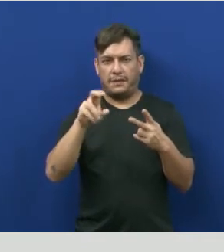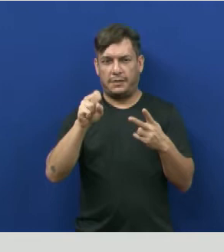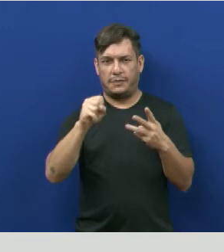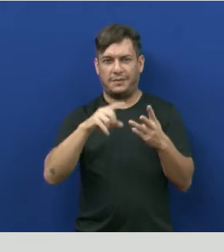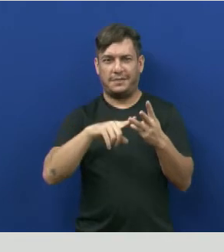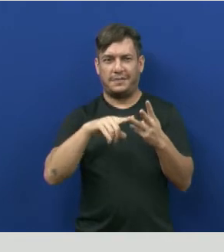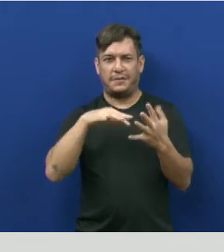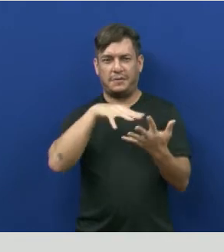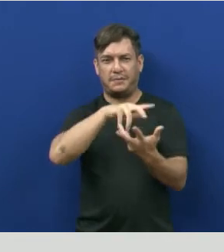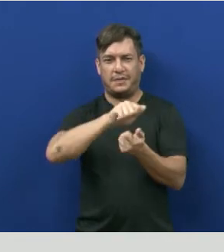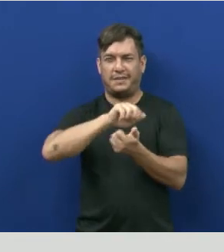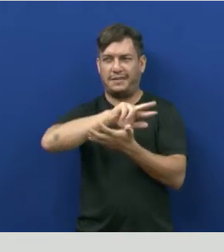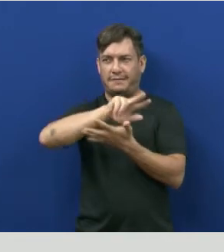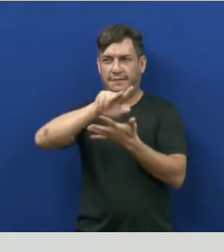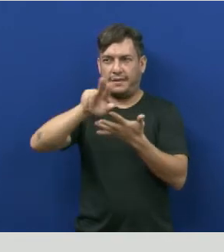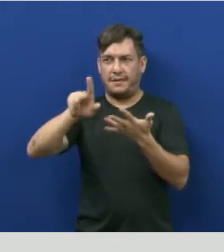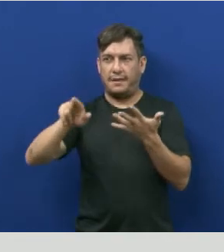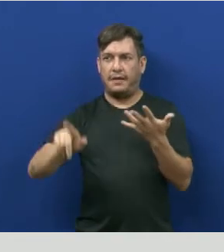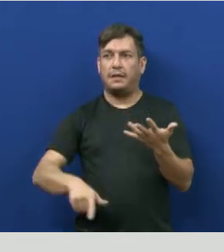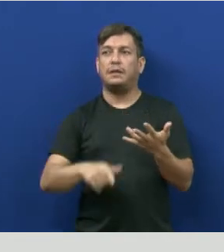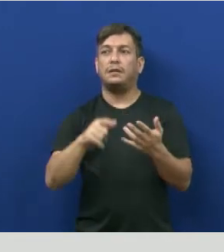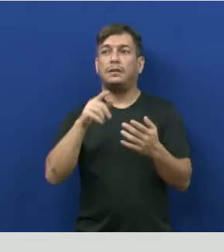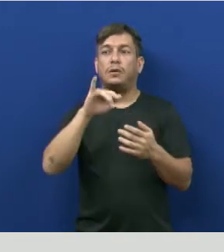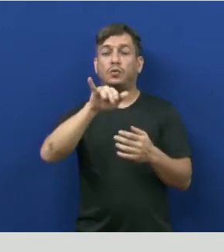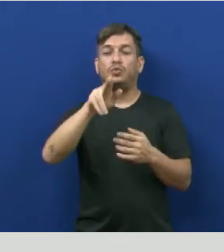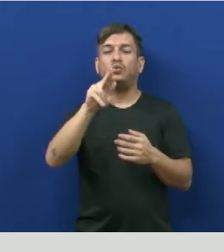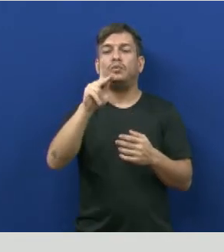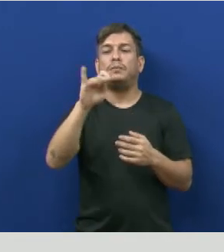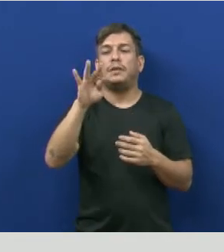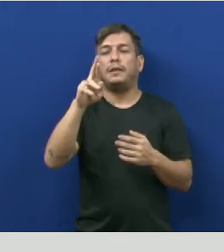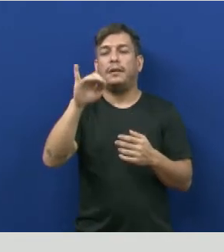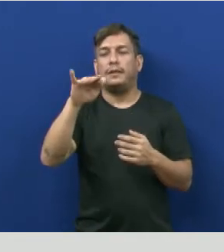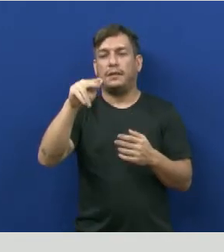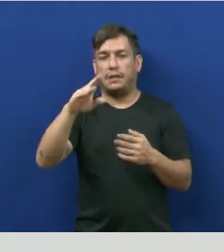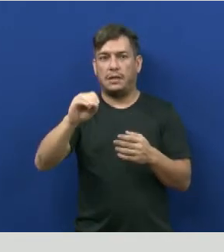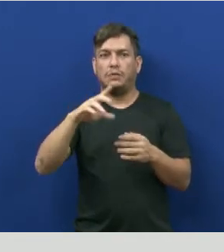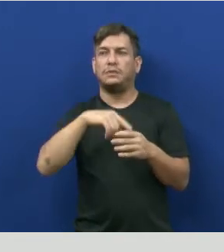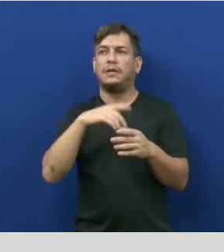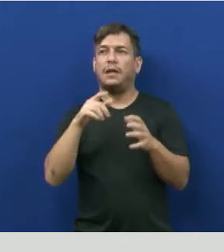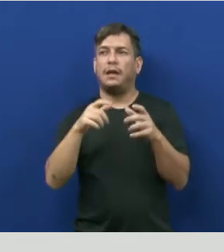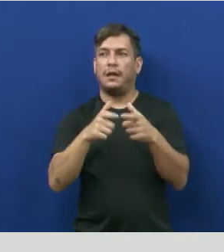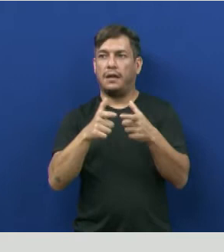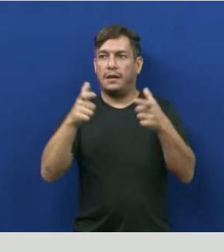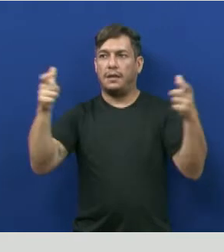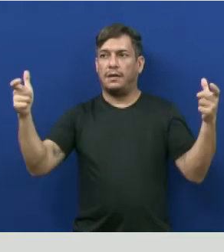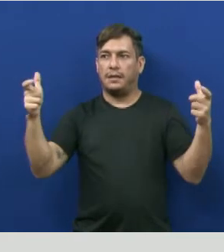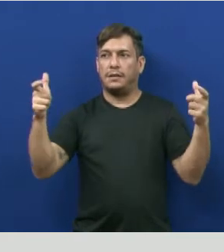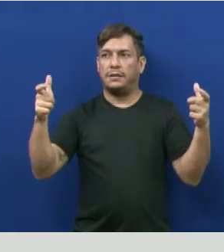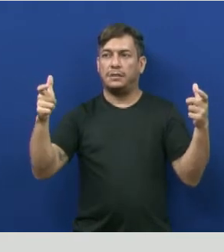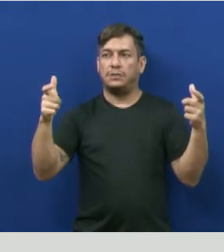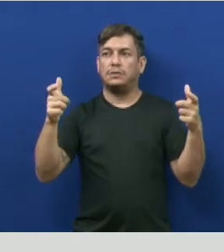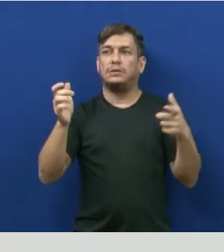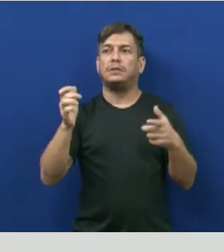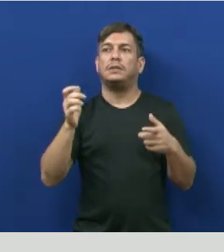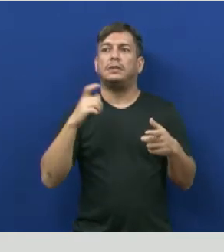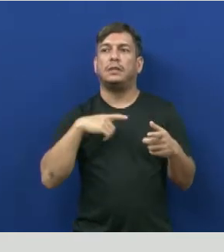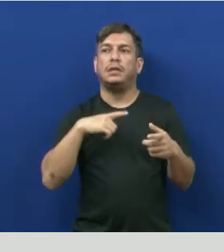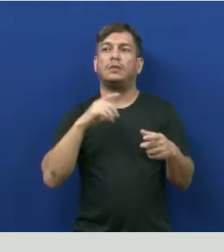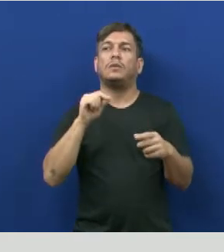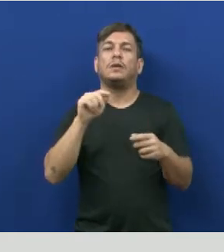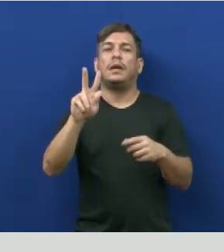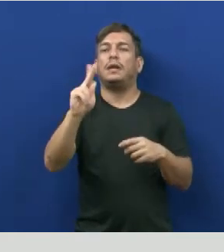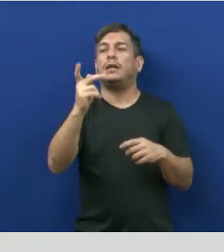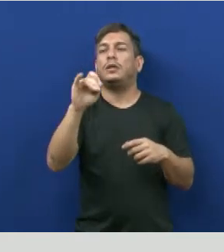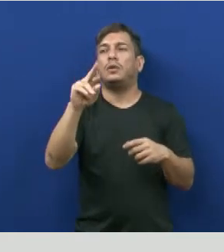Marte. Os planetas jupiterianos são grandes e pouco densos, ricos em elementos gasosos, como hidrogênio